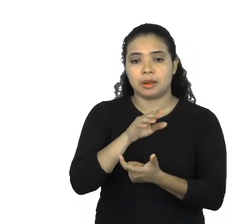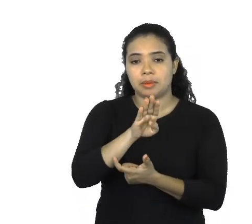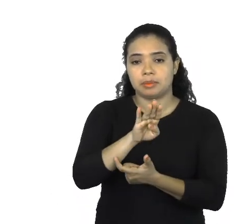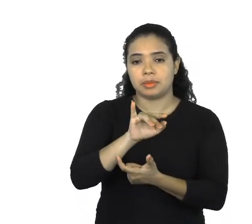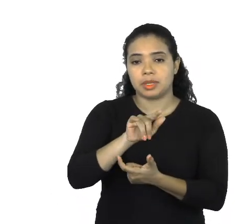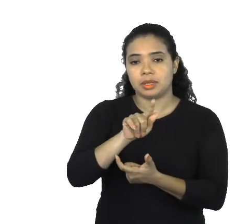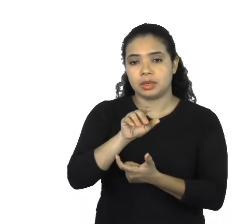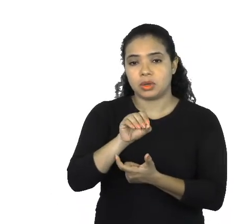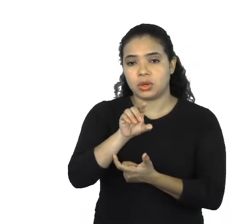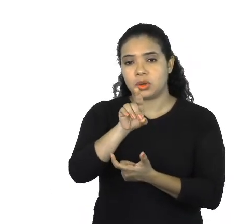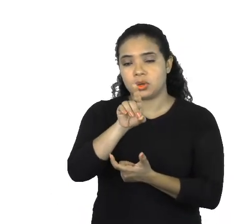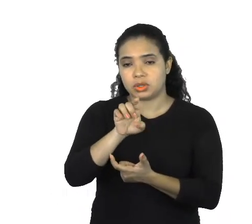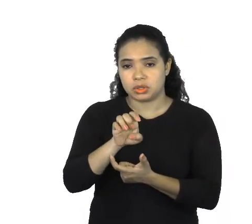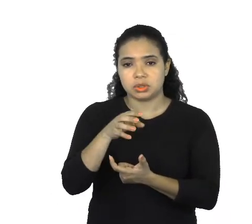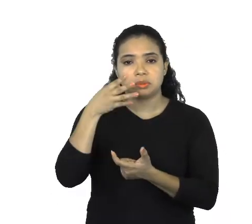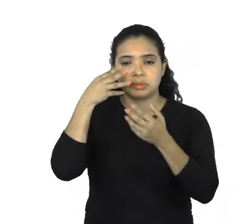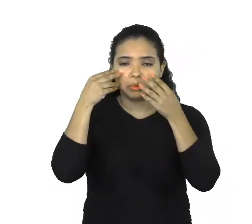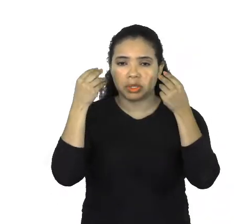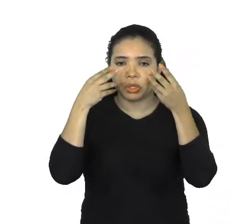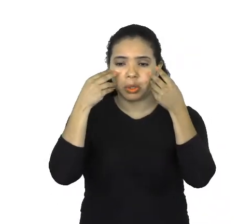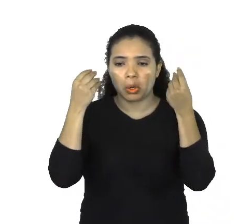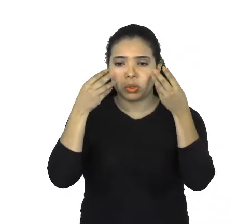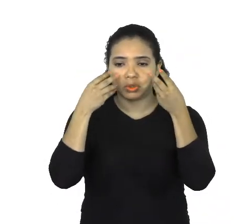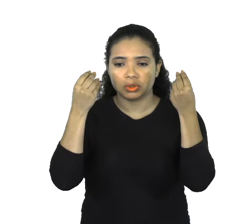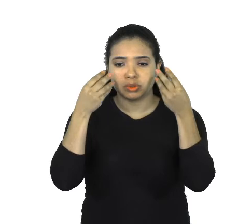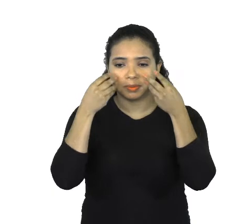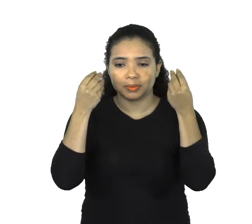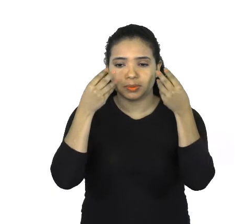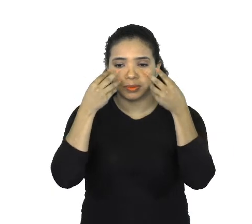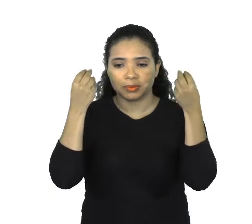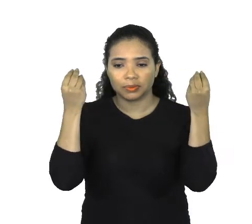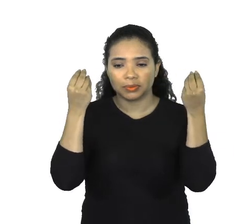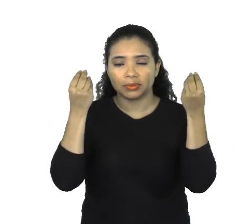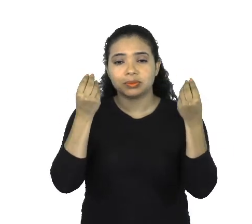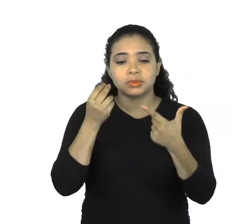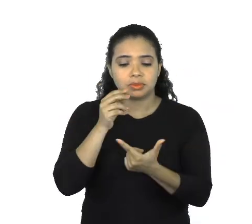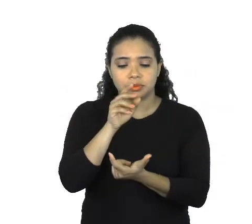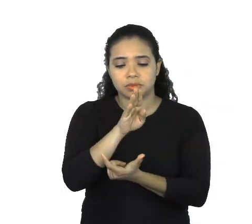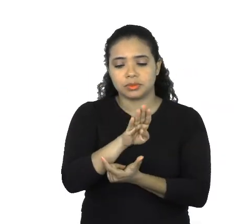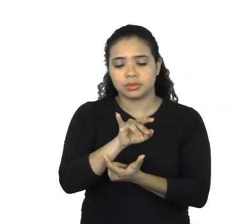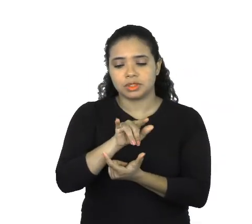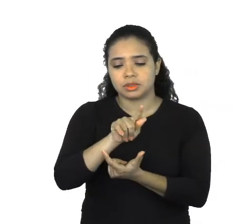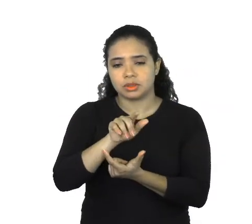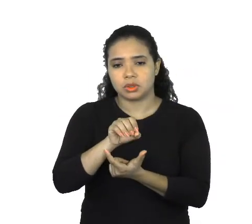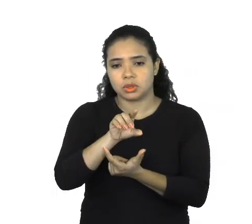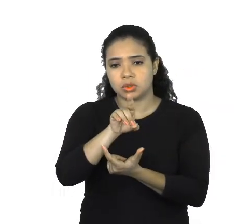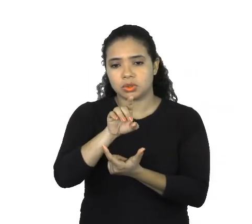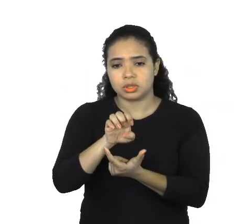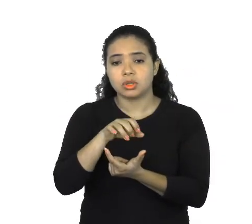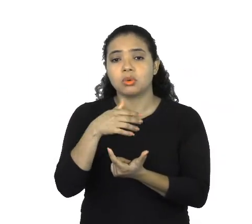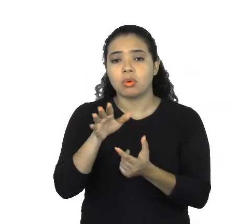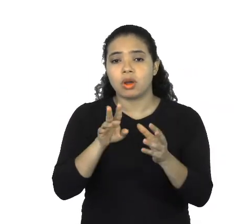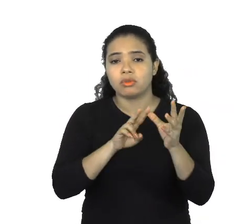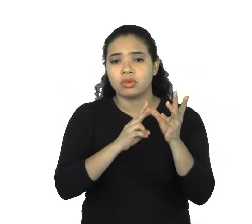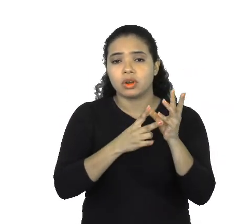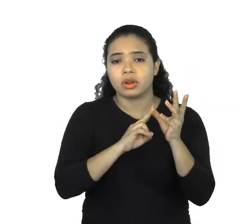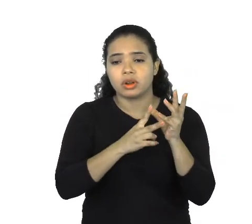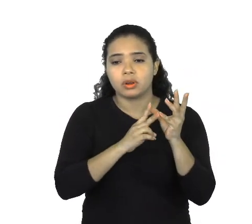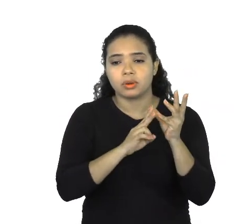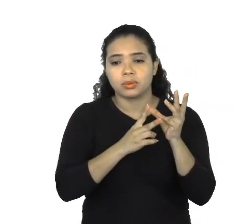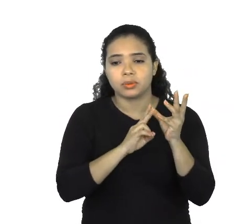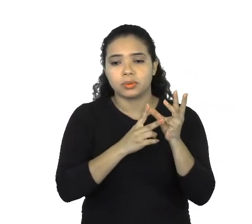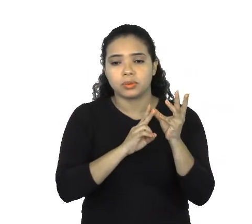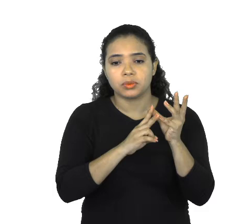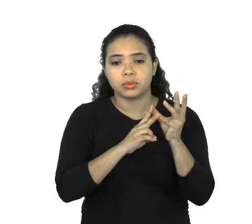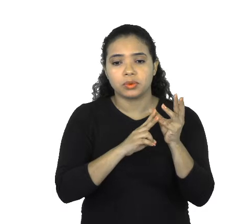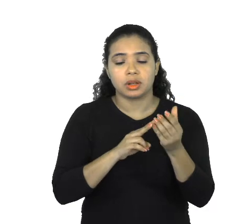lá que falava que o gato tinha um bigode. Bigode. Quais são as vogais da palavra bigode? Olha na primeira